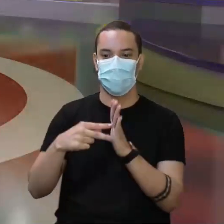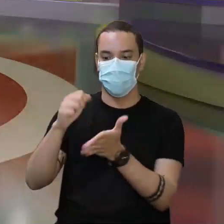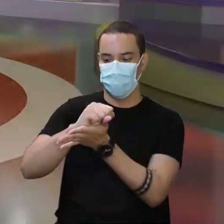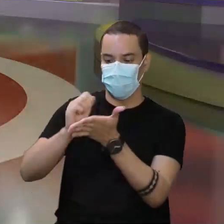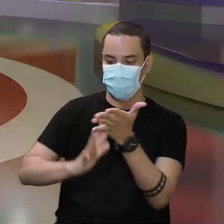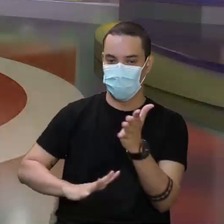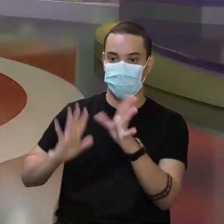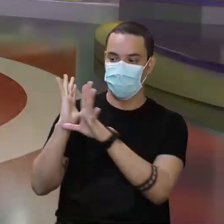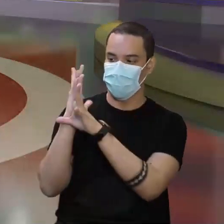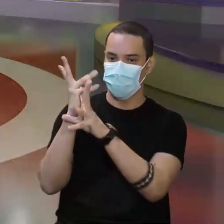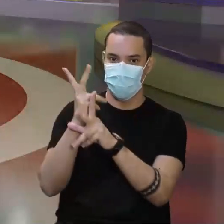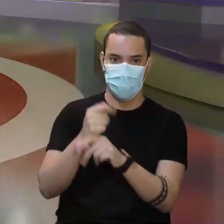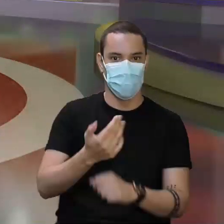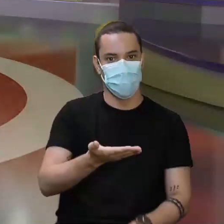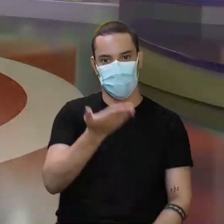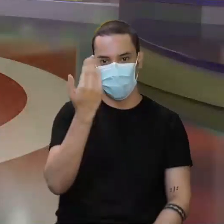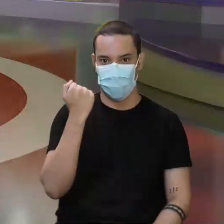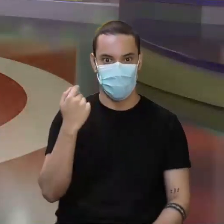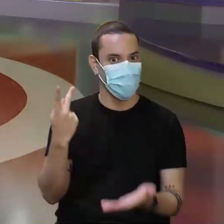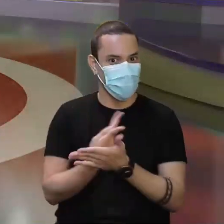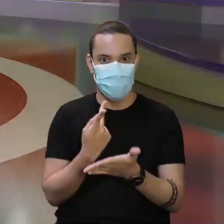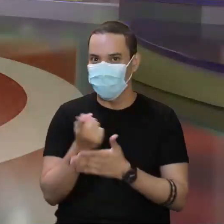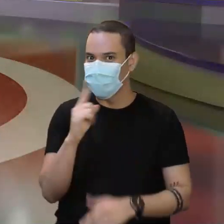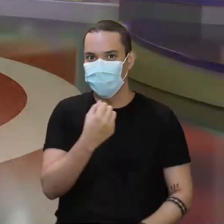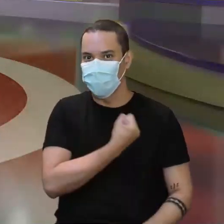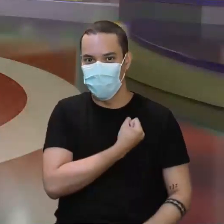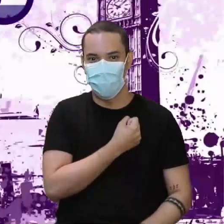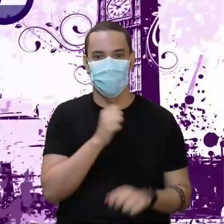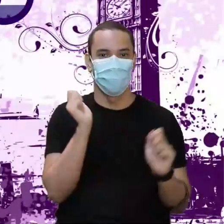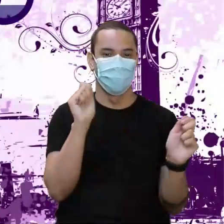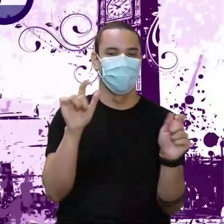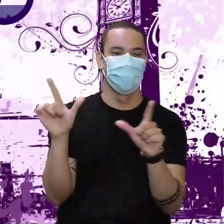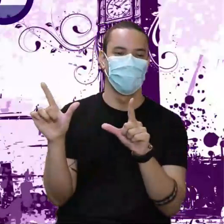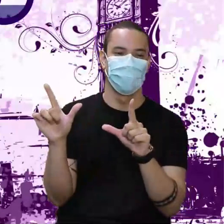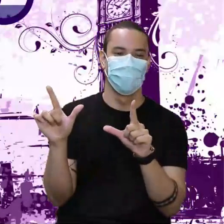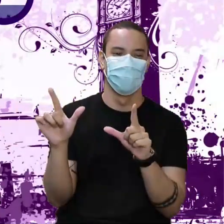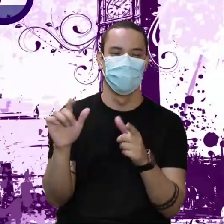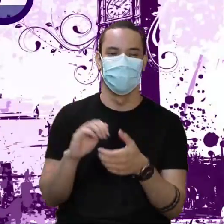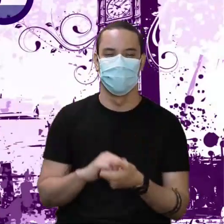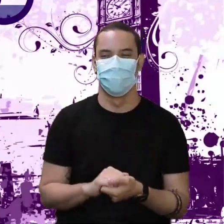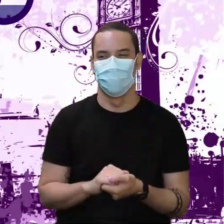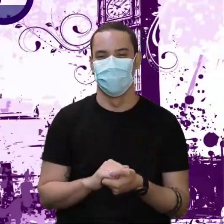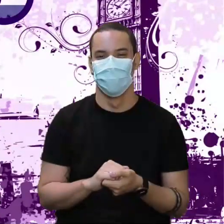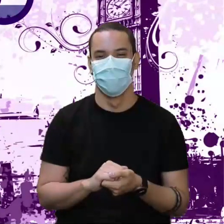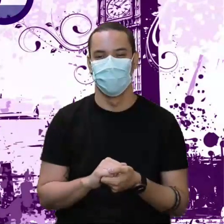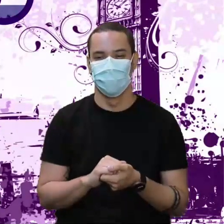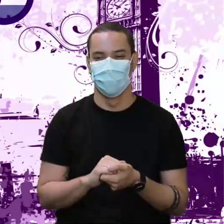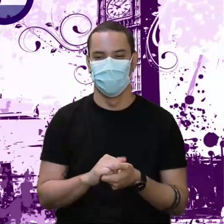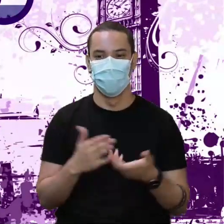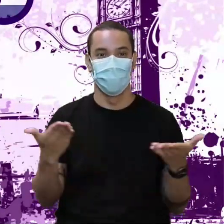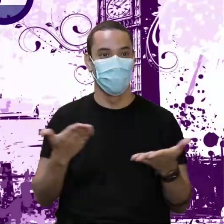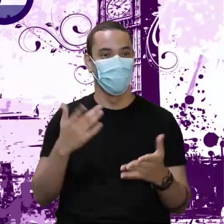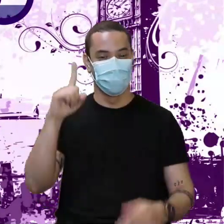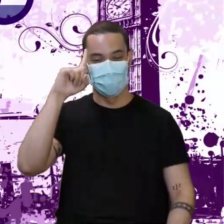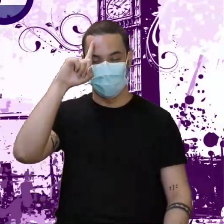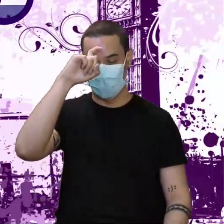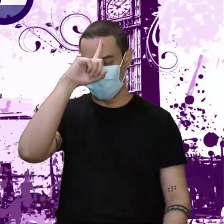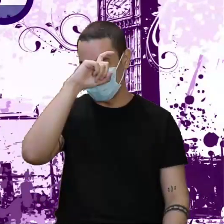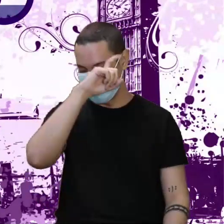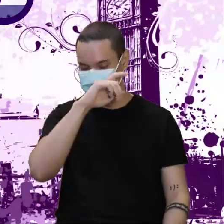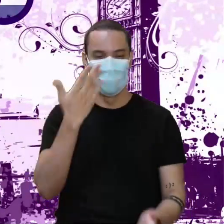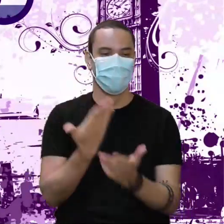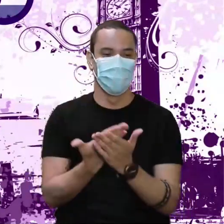exercícios e revisão. Então, let's begin, para não errar mais com os números. Vamos lá para a tela. Tá demais hoje. Tá demais,